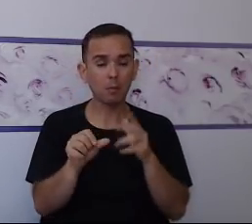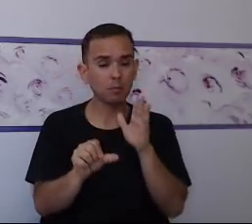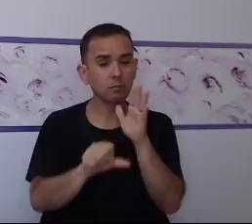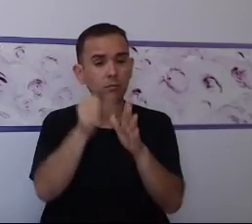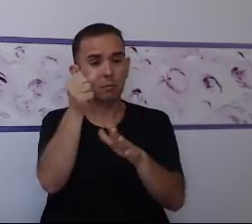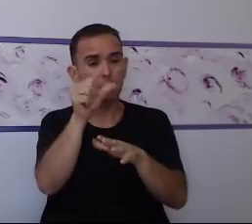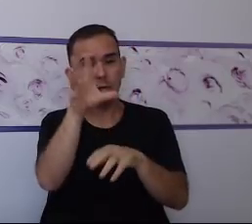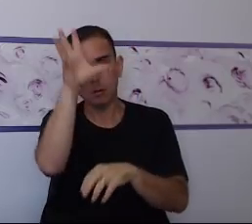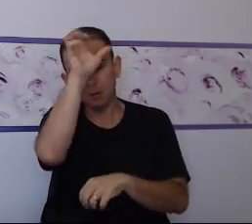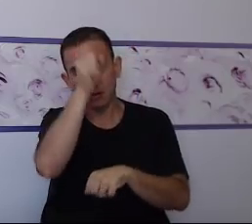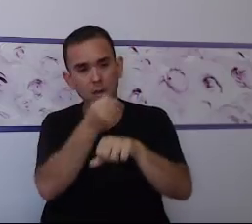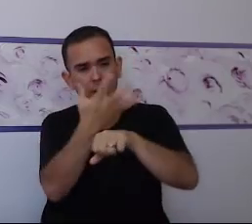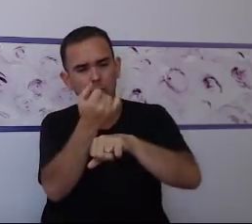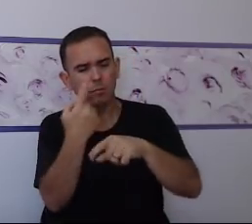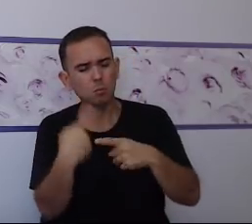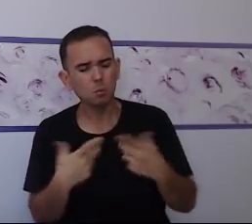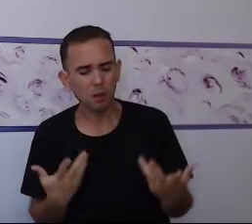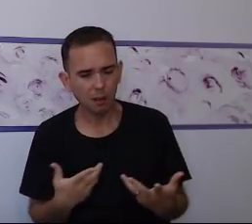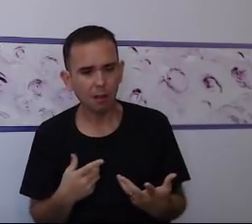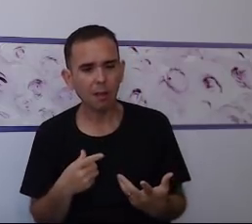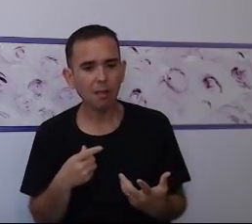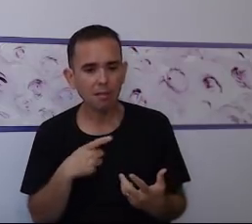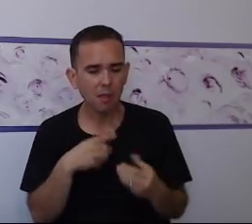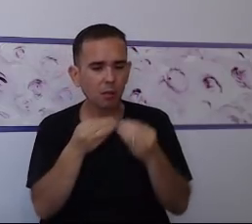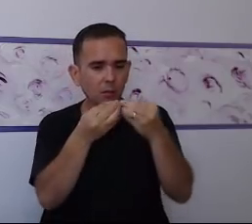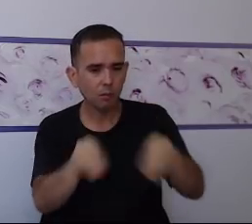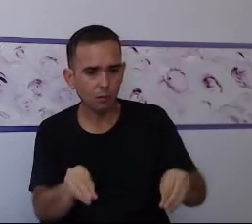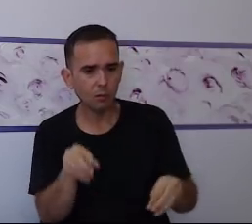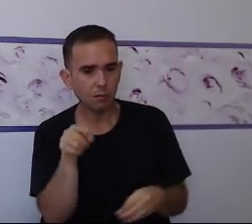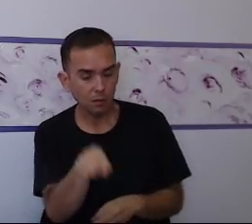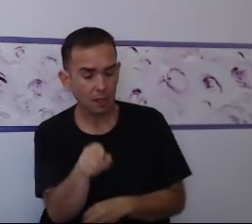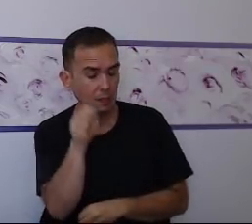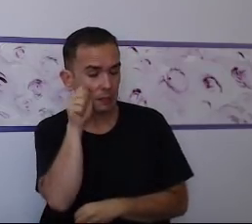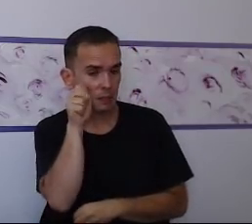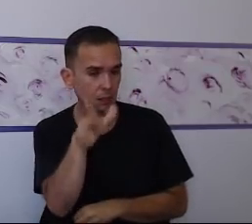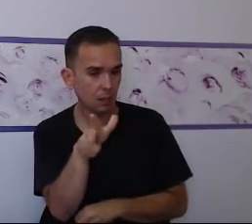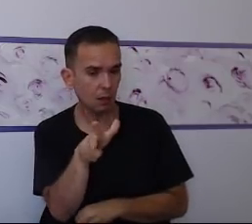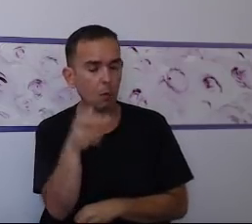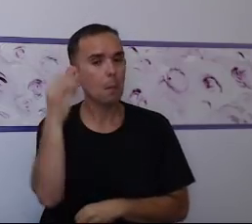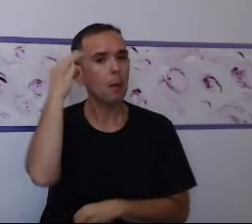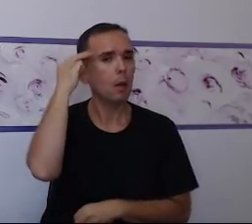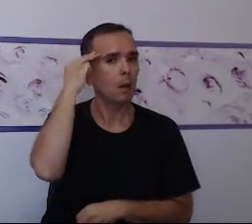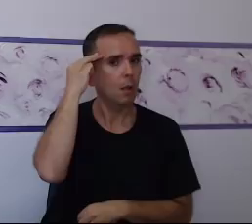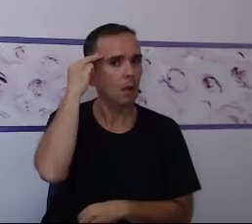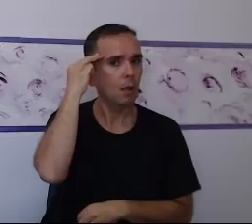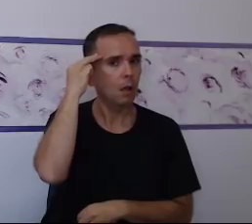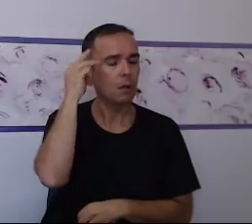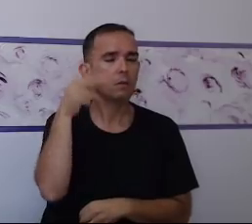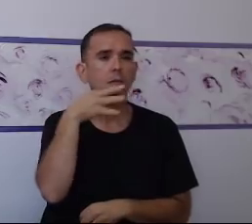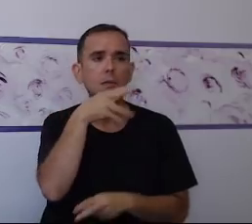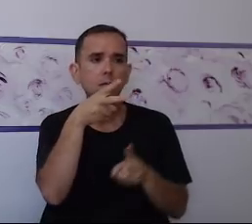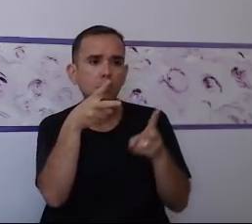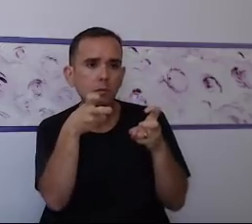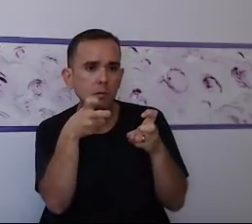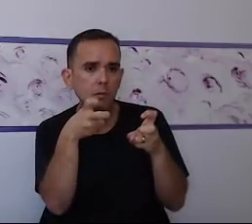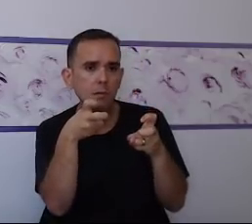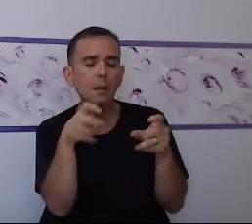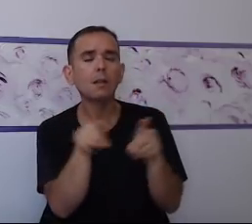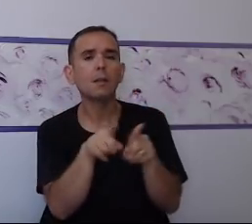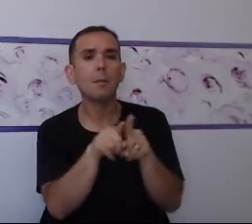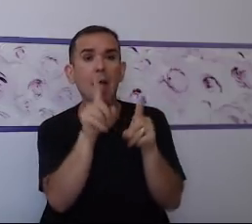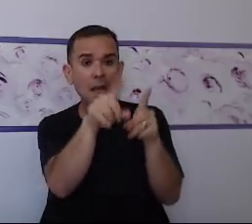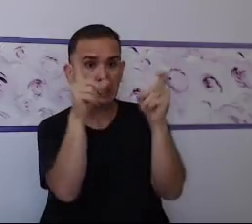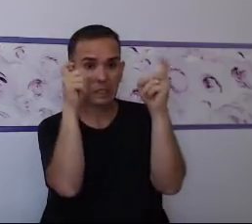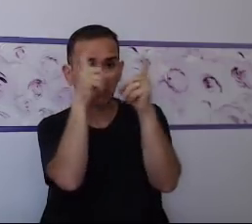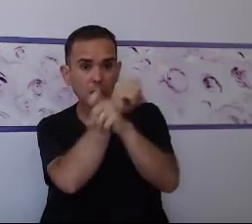com paralisia cerebral. Mas por quê? Porque eu tenho um comprometimento dessa atenção, da memória, da percepção, né? E essa